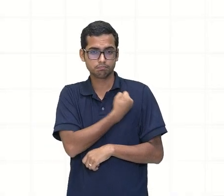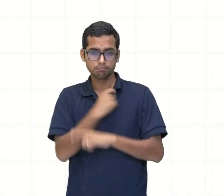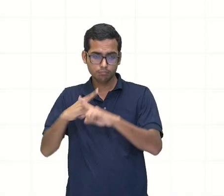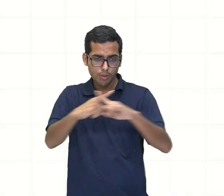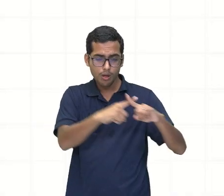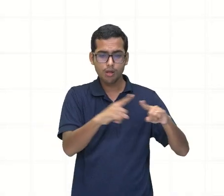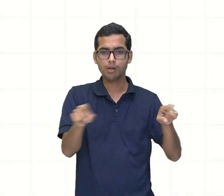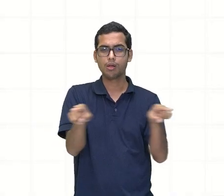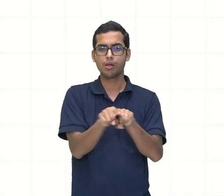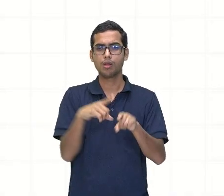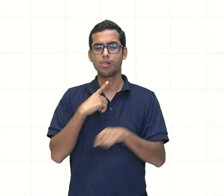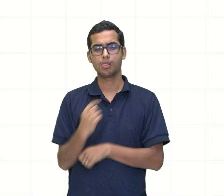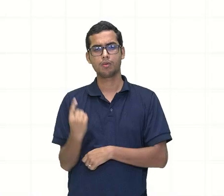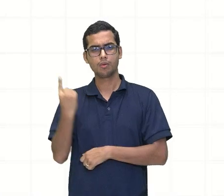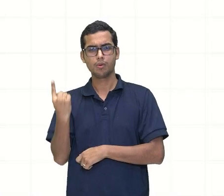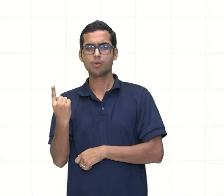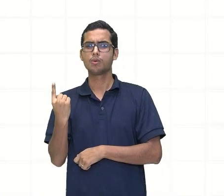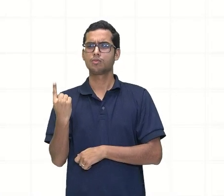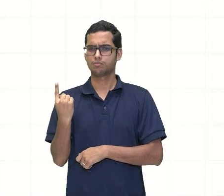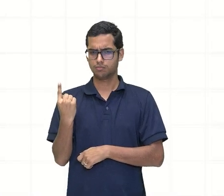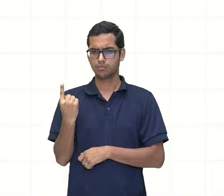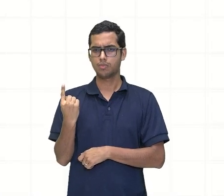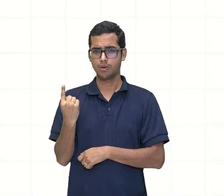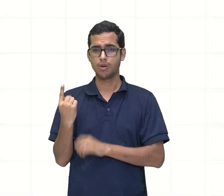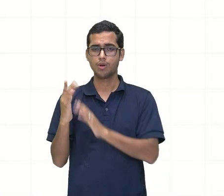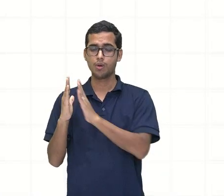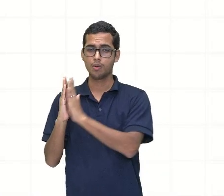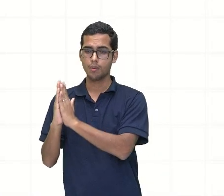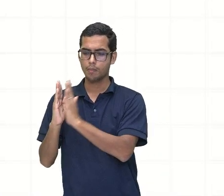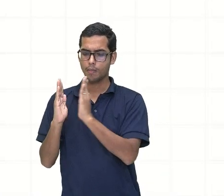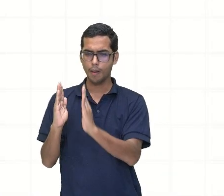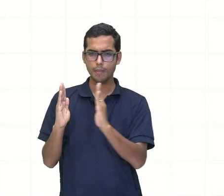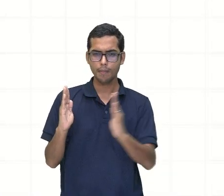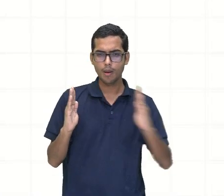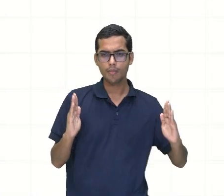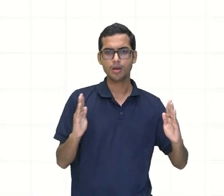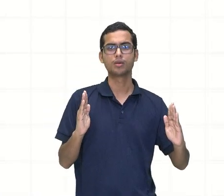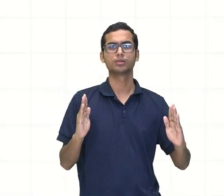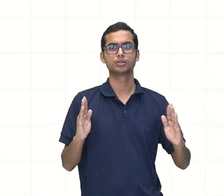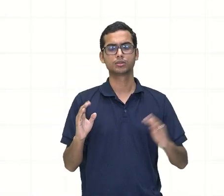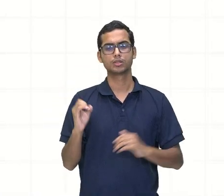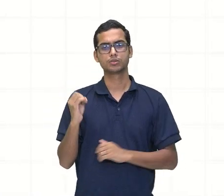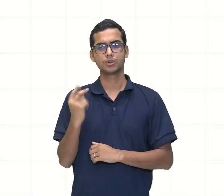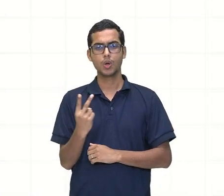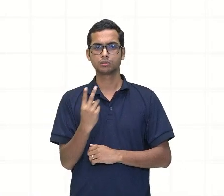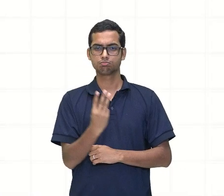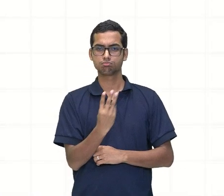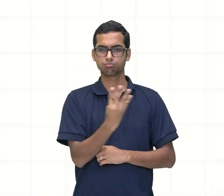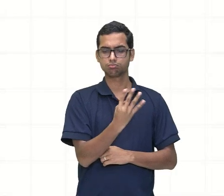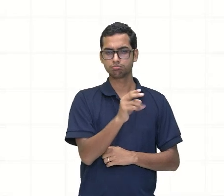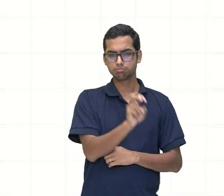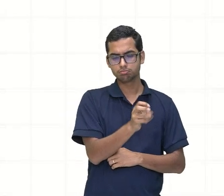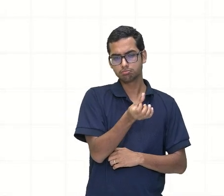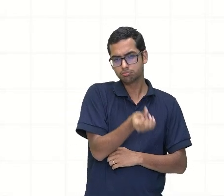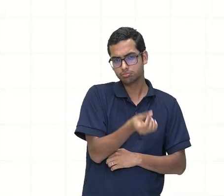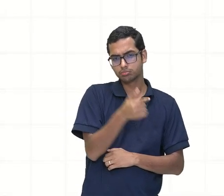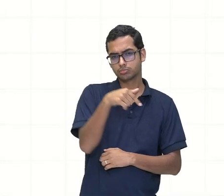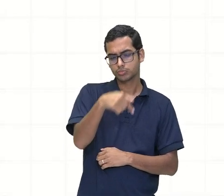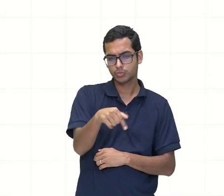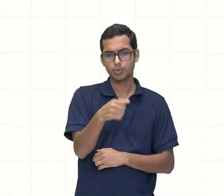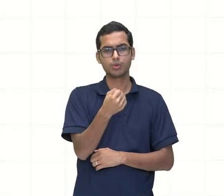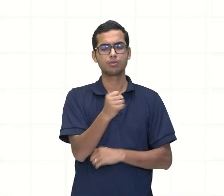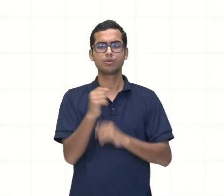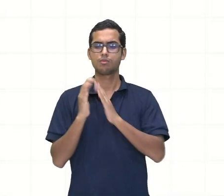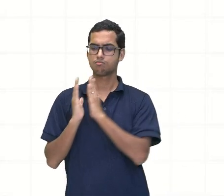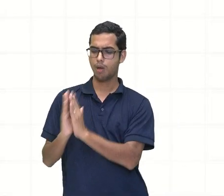1 até, né, perder de vista ali. Pode ser pelo 2, pelo 3, pelo 4, pelo 5, pelo 6, pelo 7.